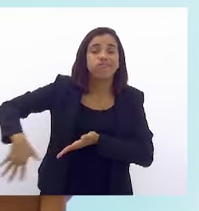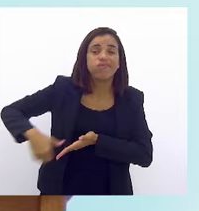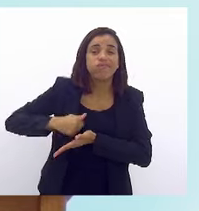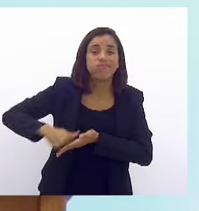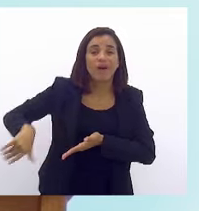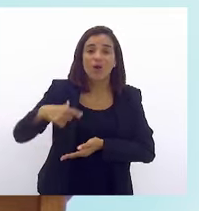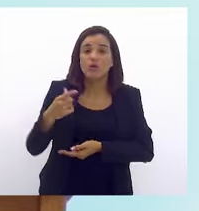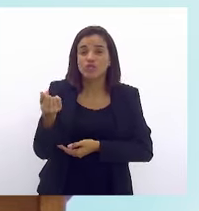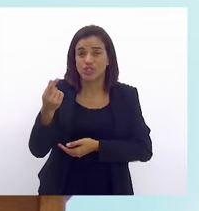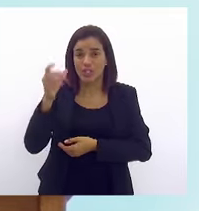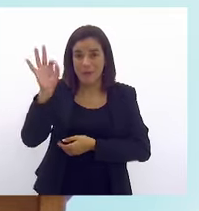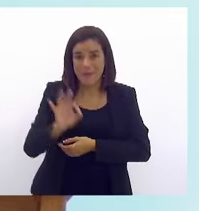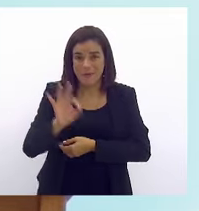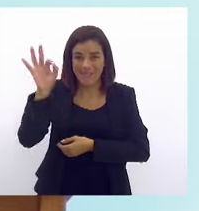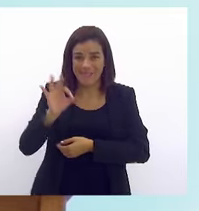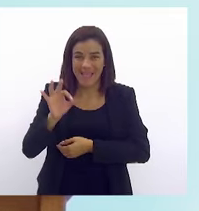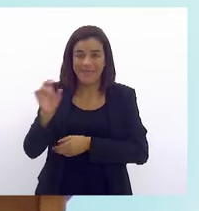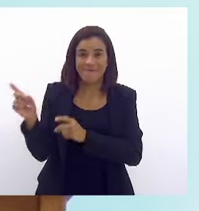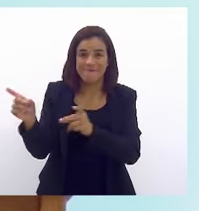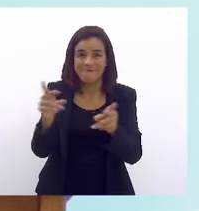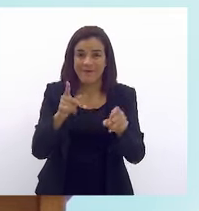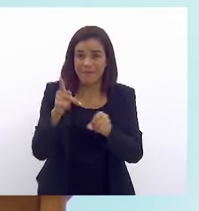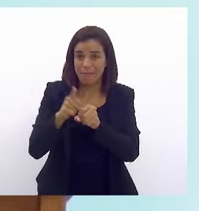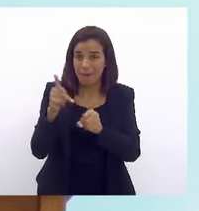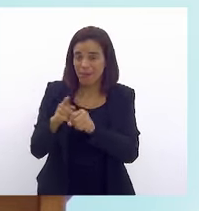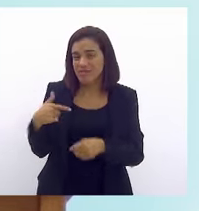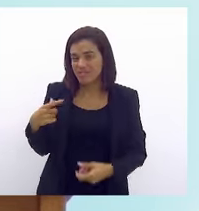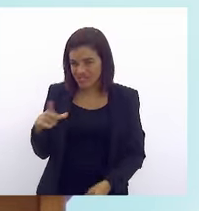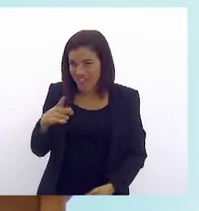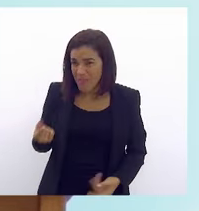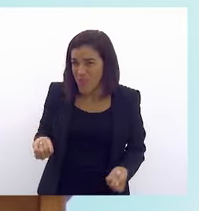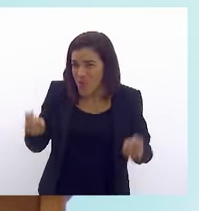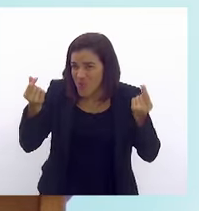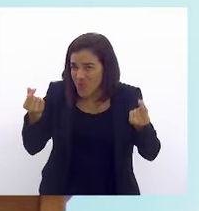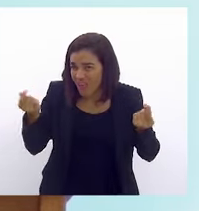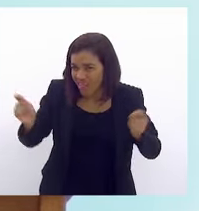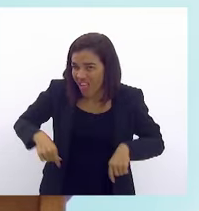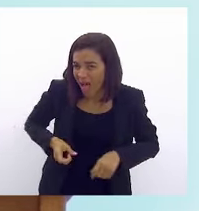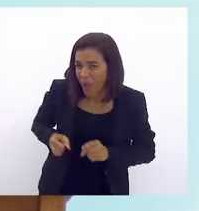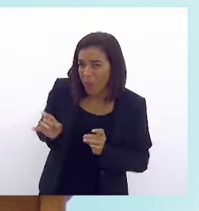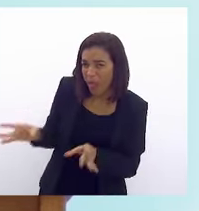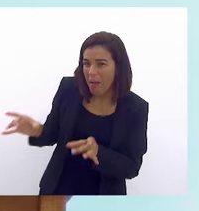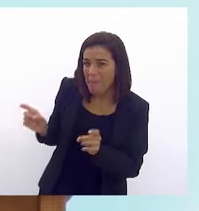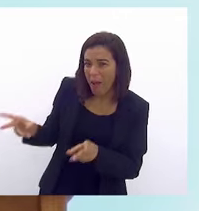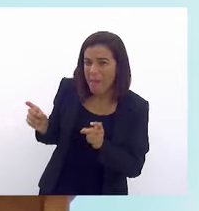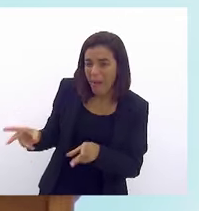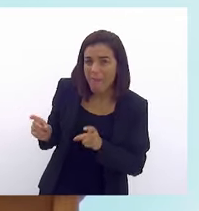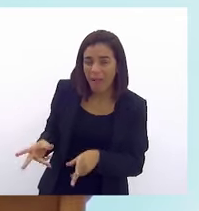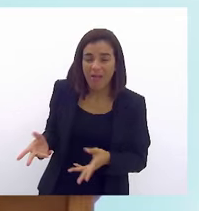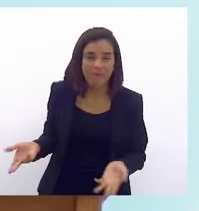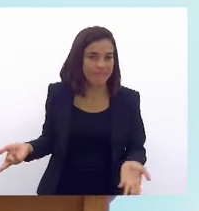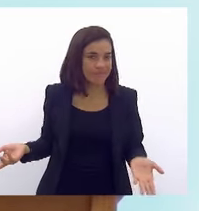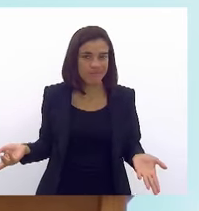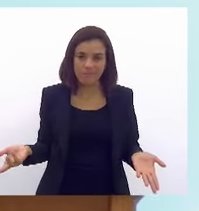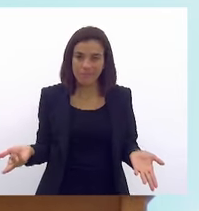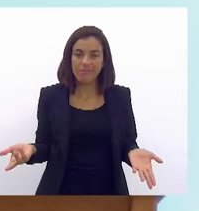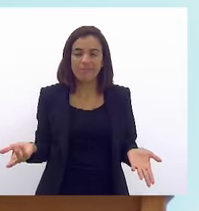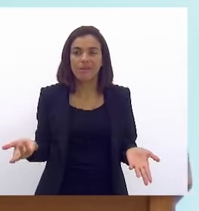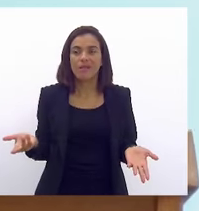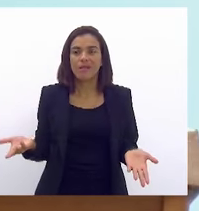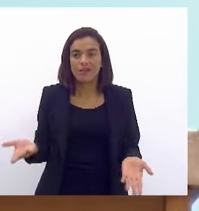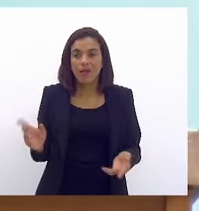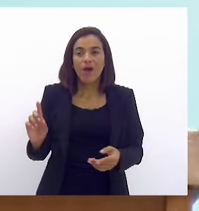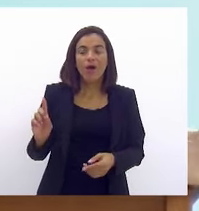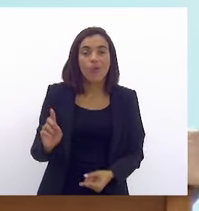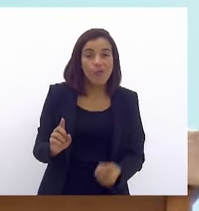tanto dinheiro para gastar, e sem problema, a gente pode jogar fora os royalties. Tá? Então, é uma